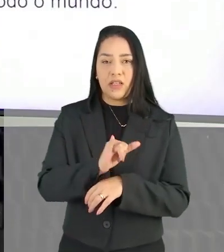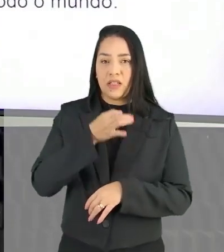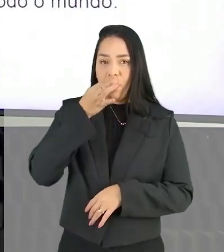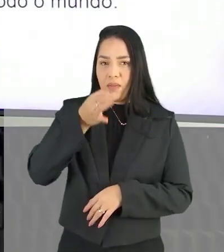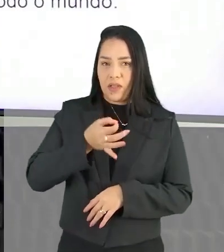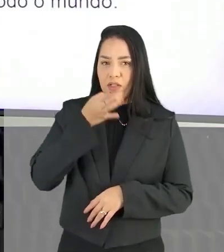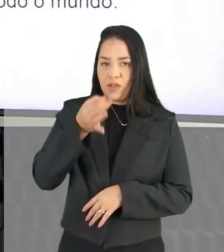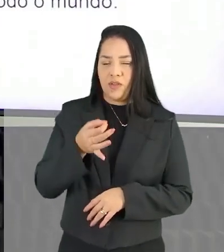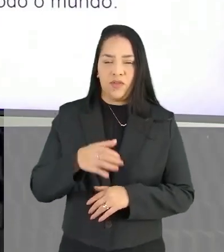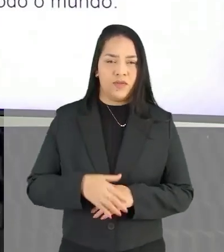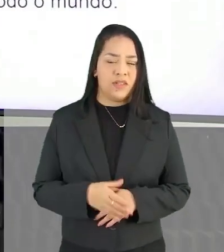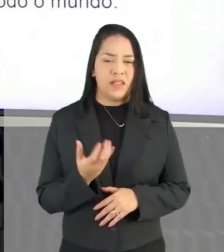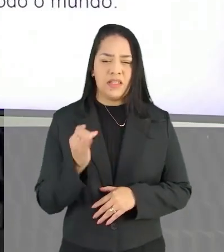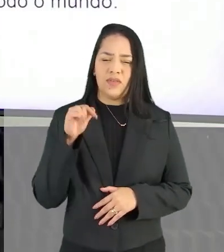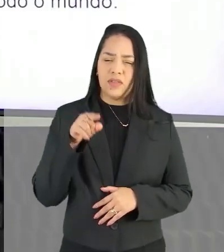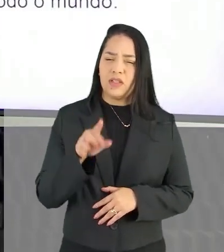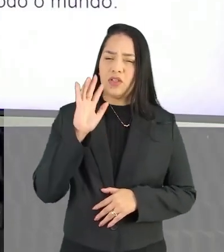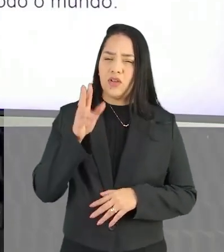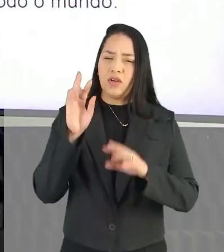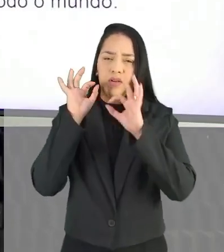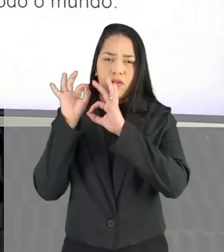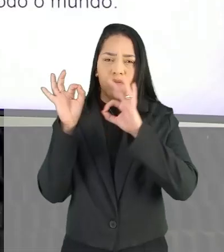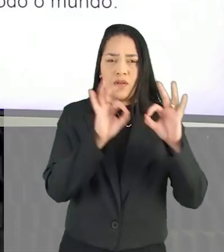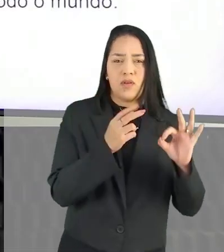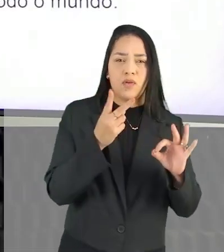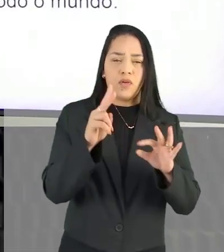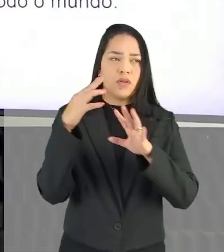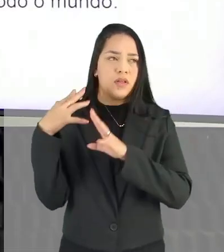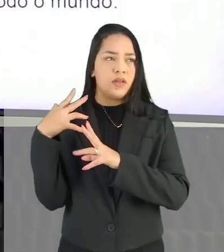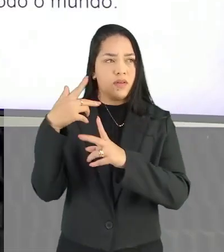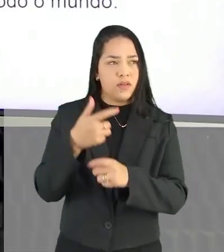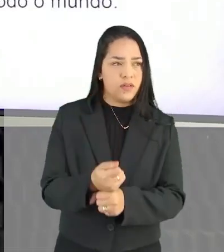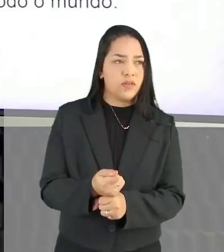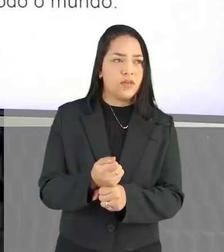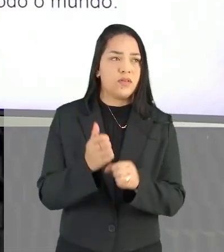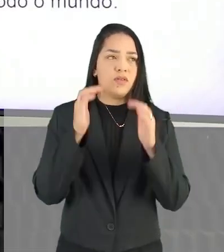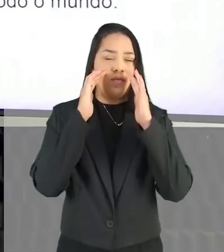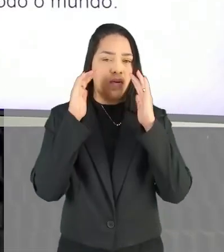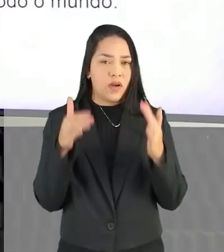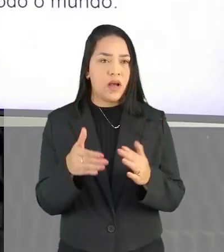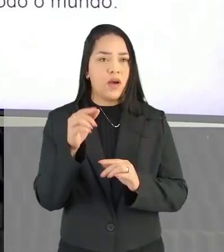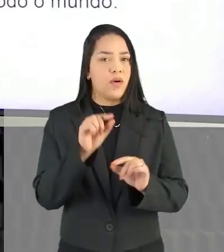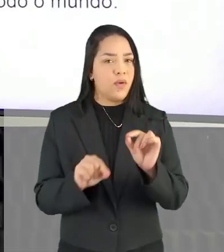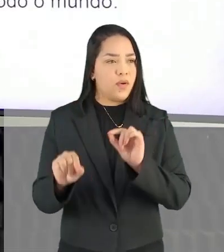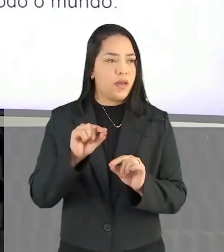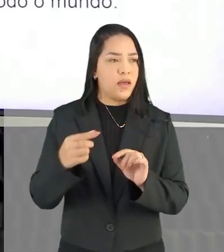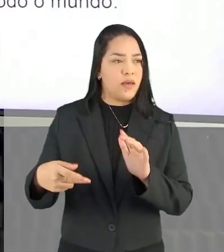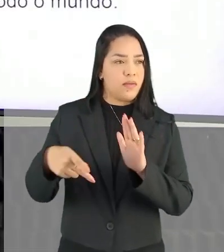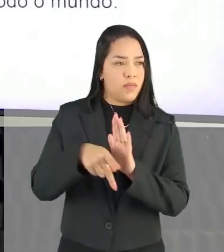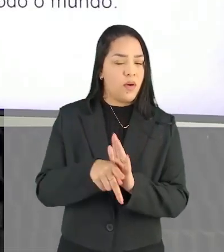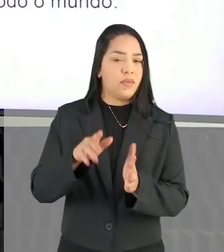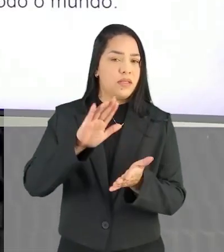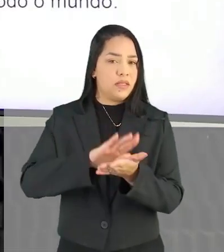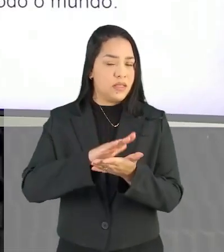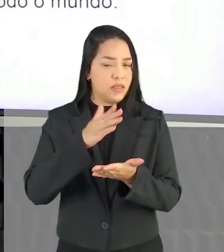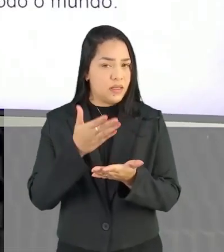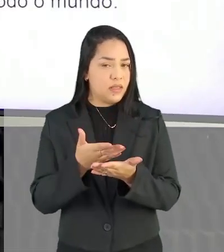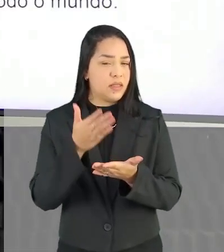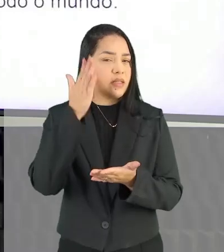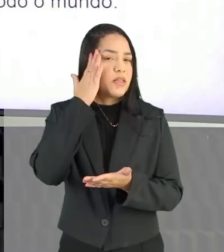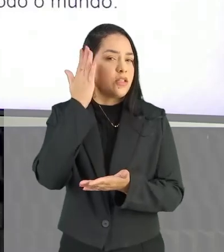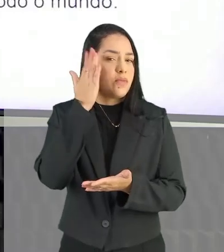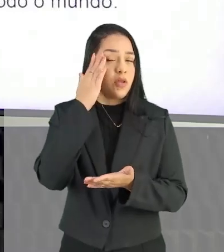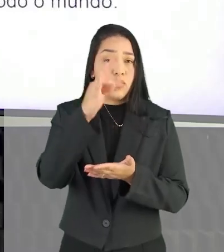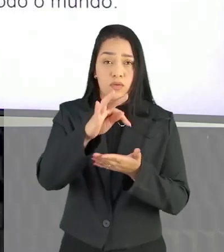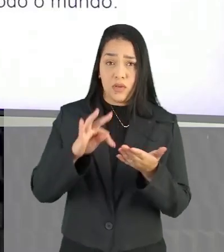argumentativas, né? Se você já vem acompanhando das outras revisões, eu vou enfatizar a questão da interpretação do texto,